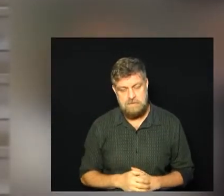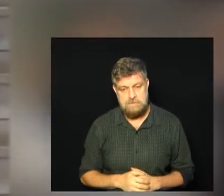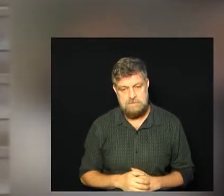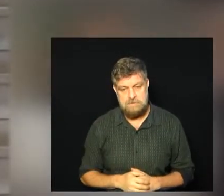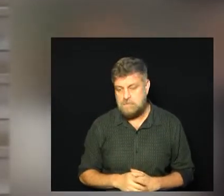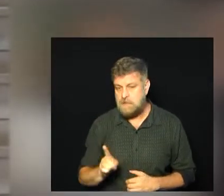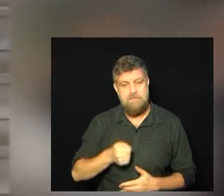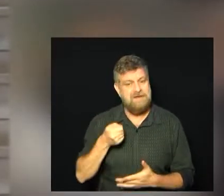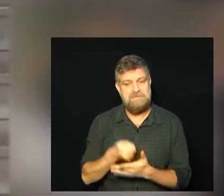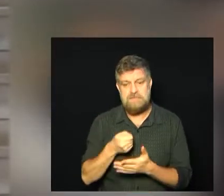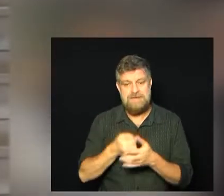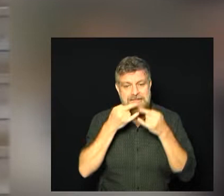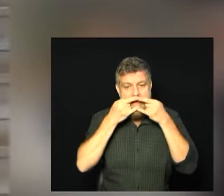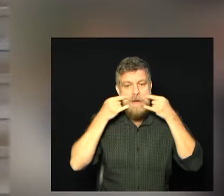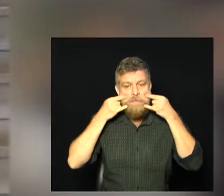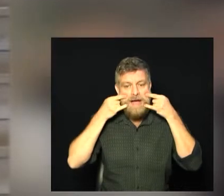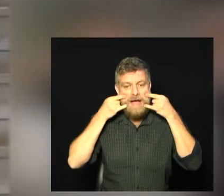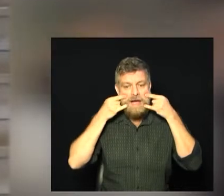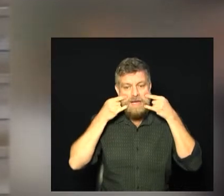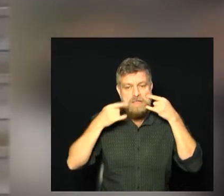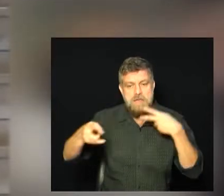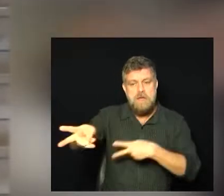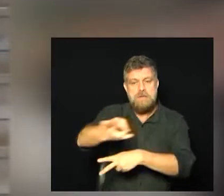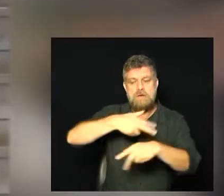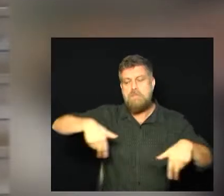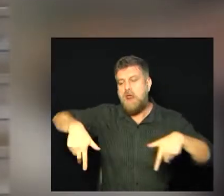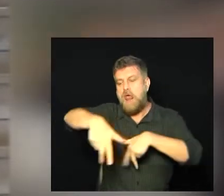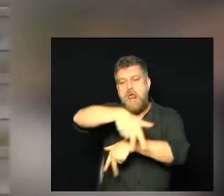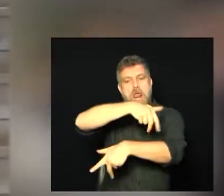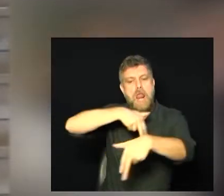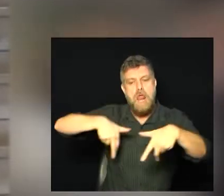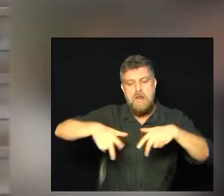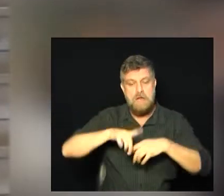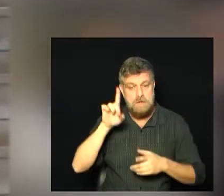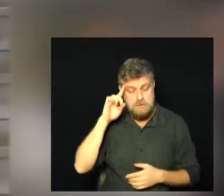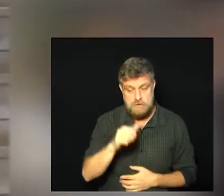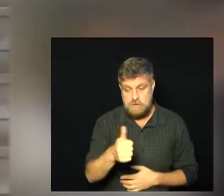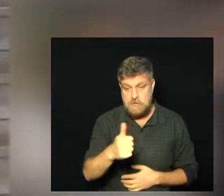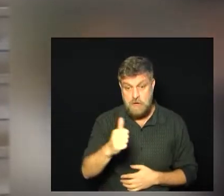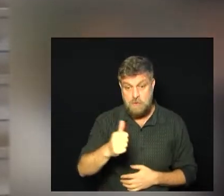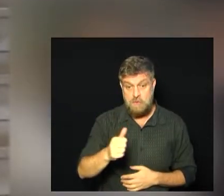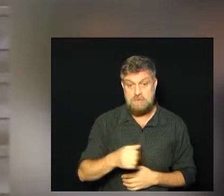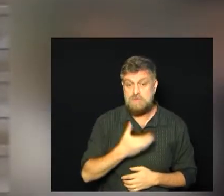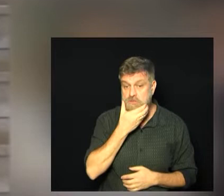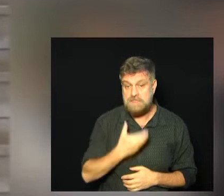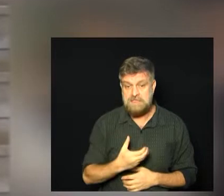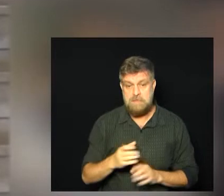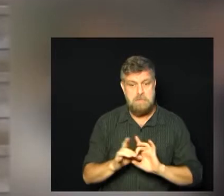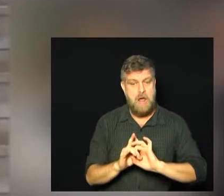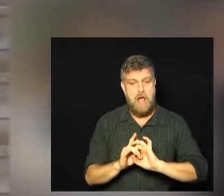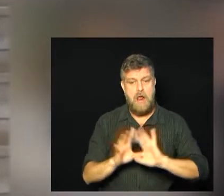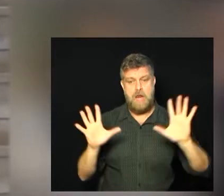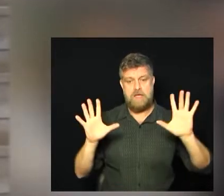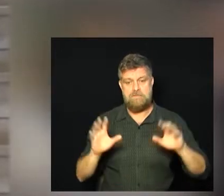retirar a obrigatoriedade do uso de máscaras ao ar livre a partir do dia 11 de dezembro. A partir